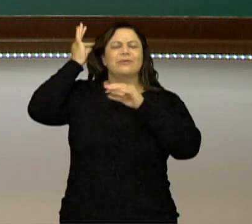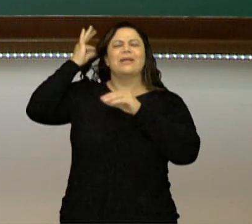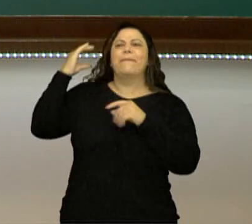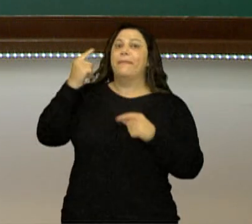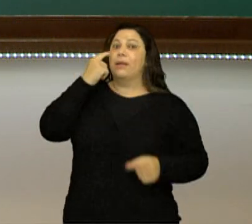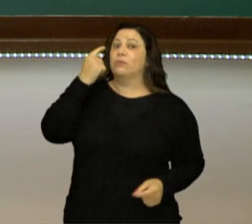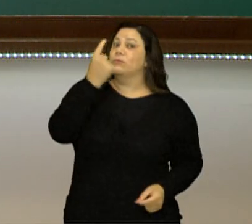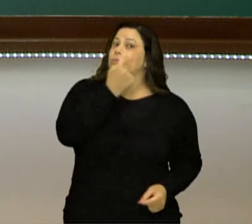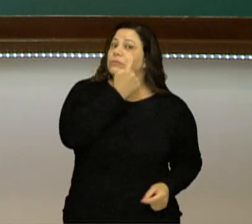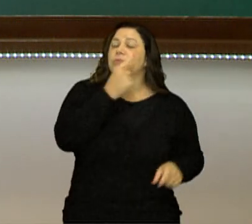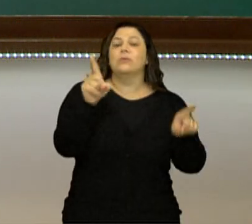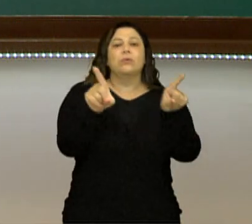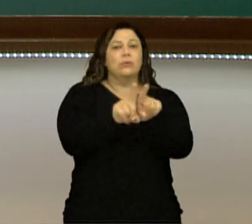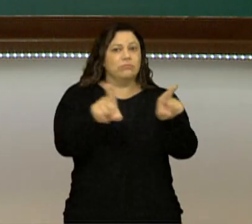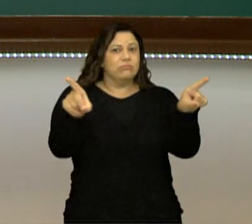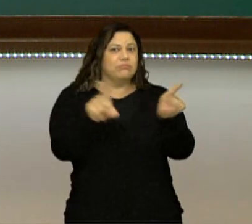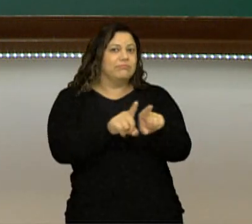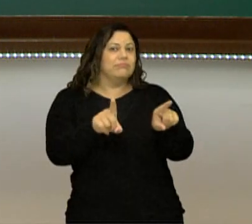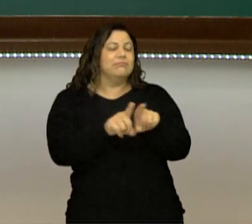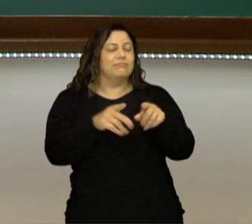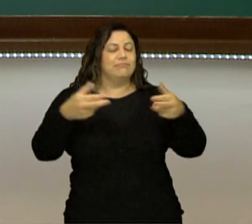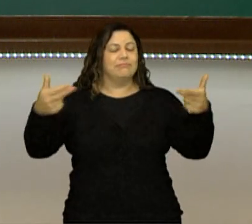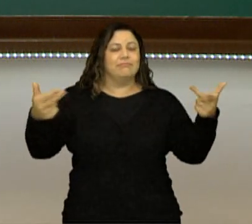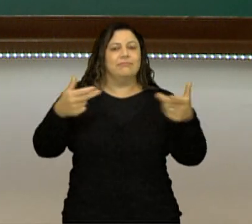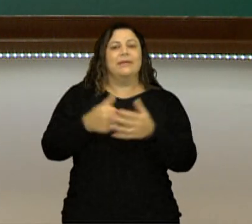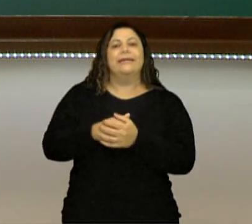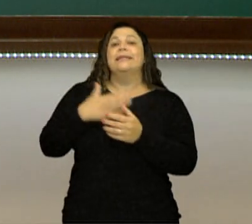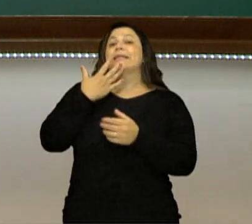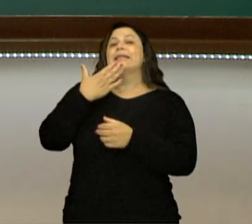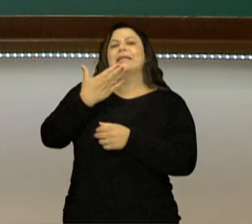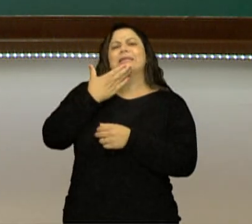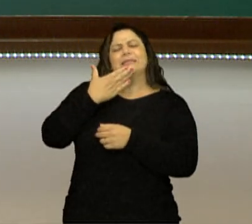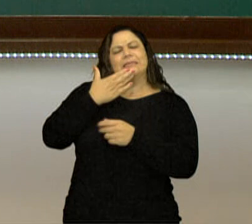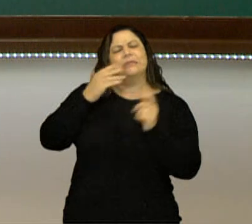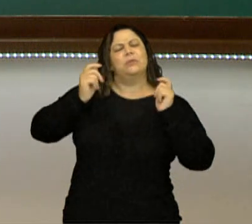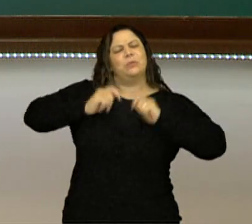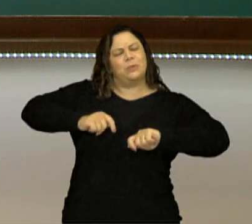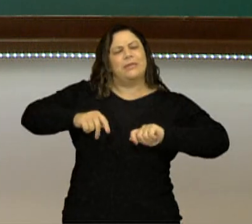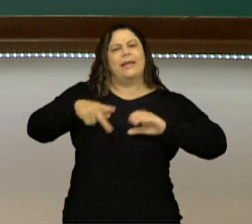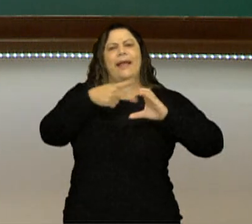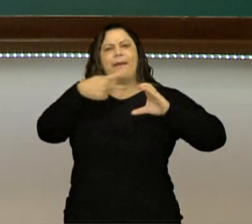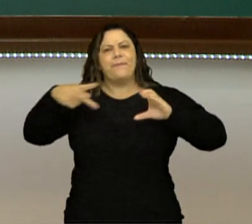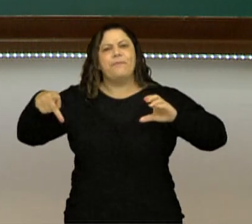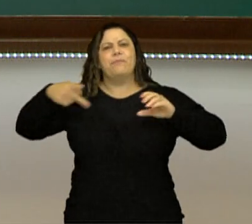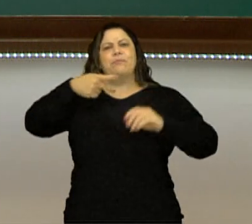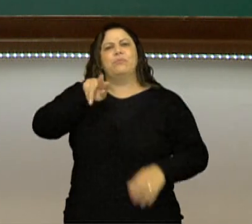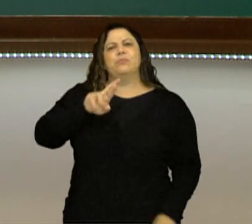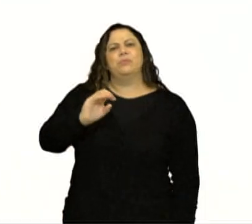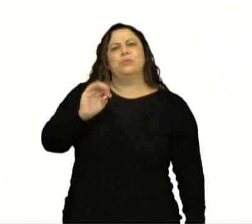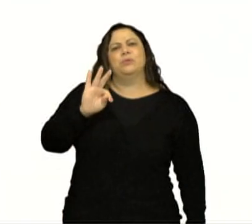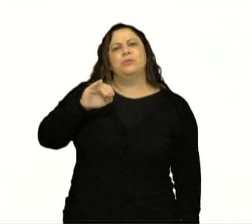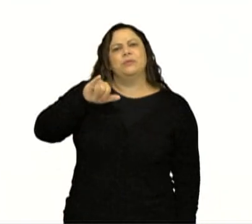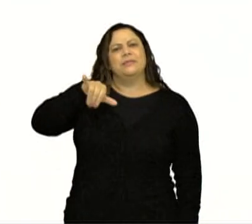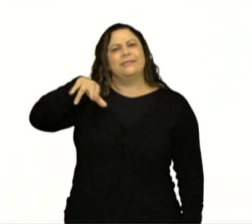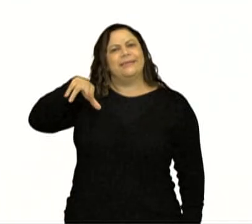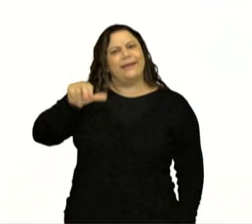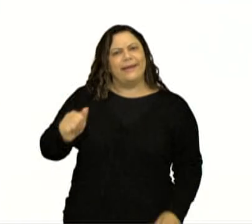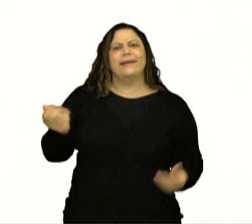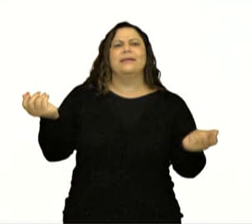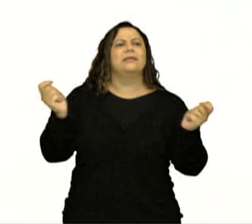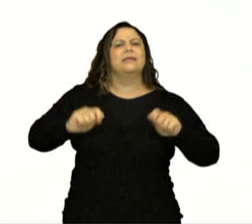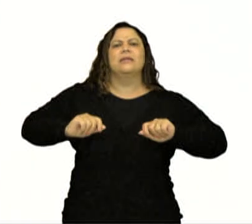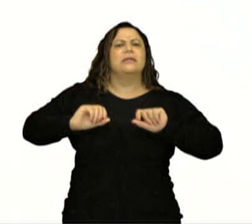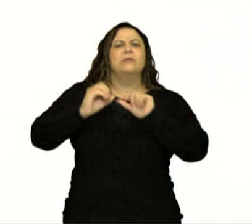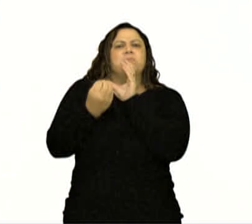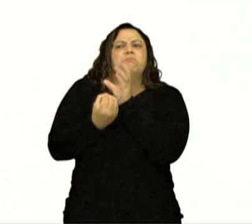olhos também são relacionadas, né? E essa melanina é também uma proteína. Vamos entender de onde que vem essa